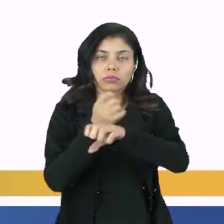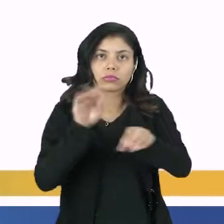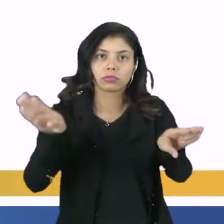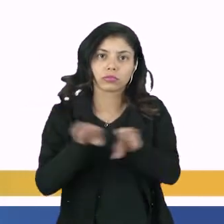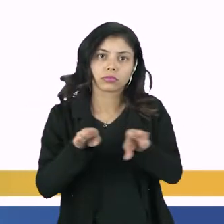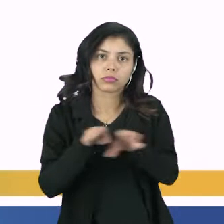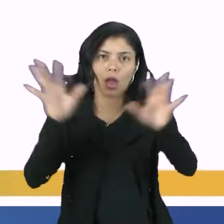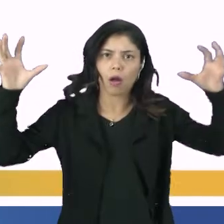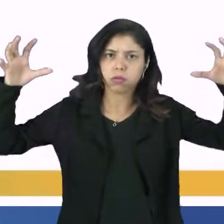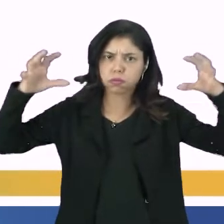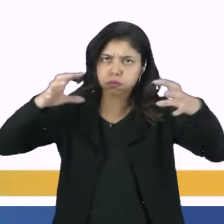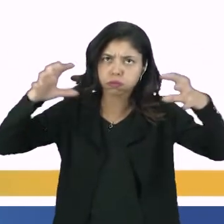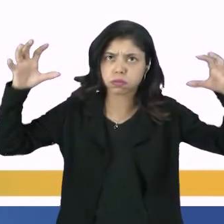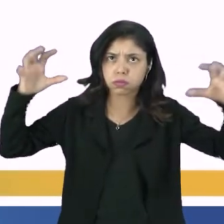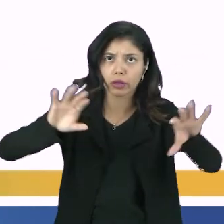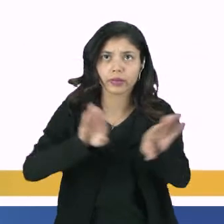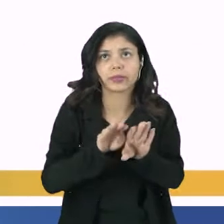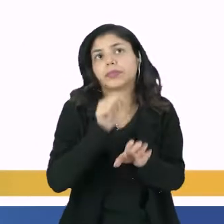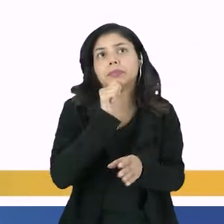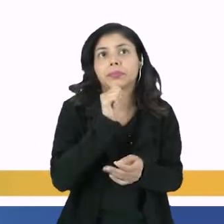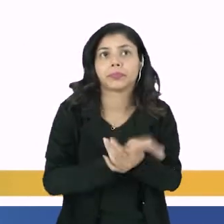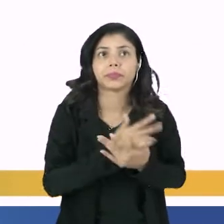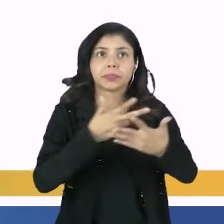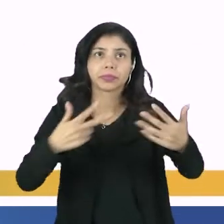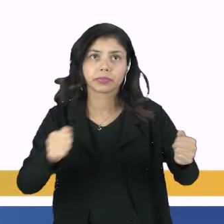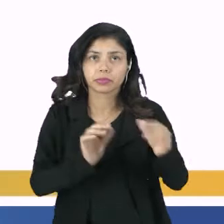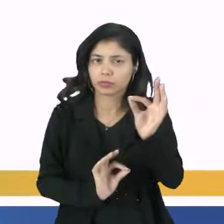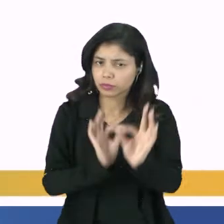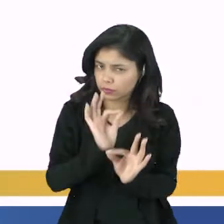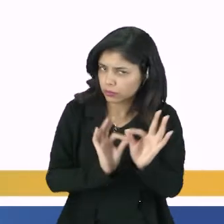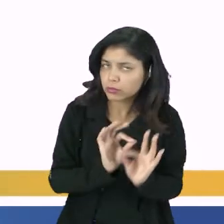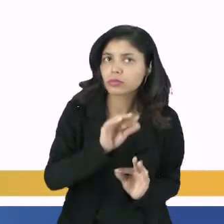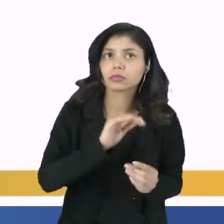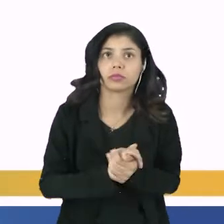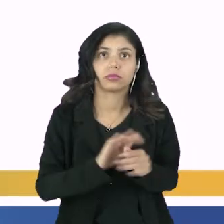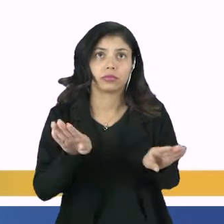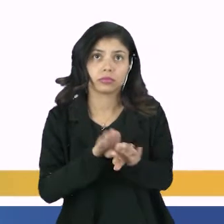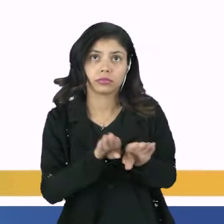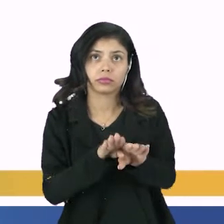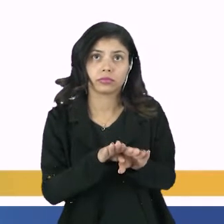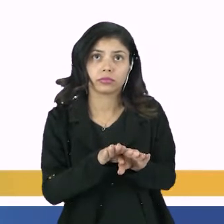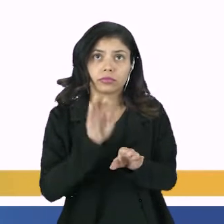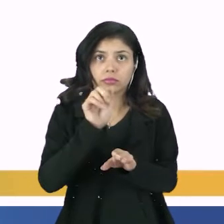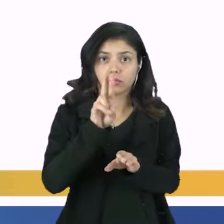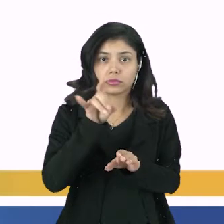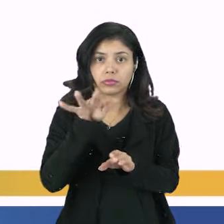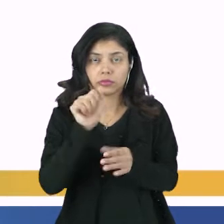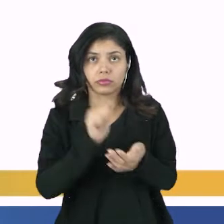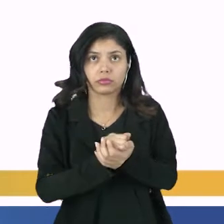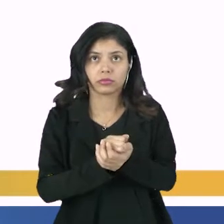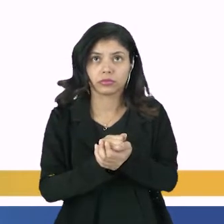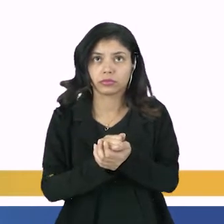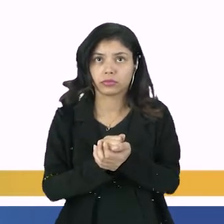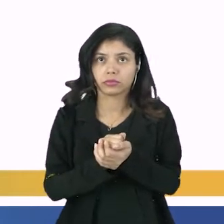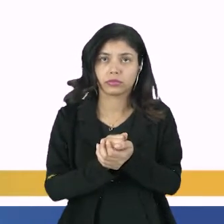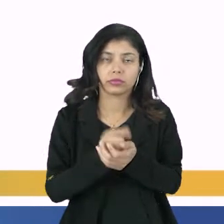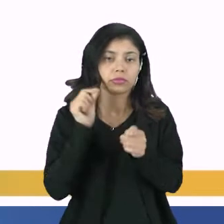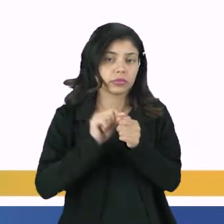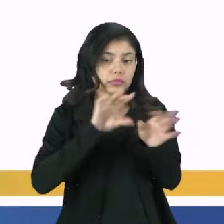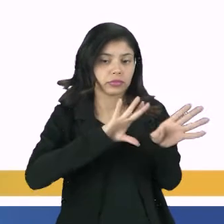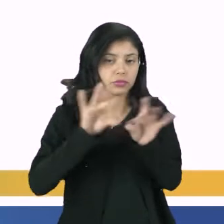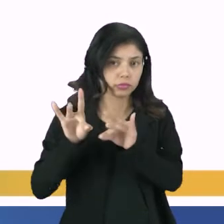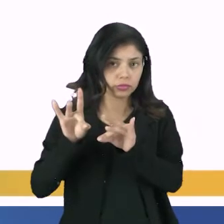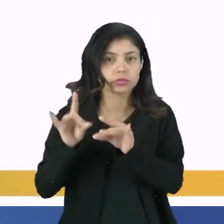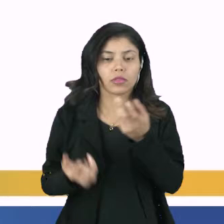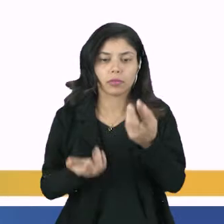de chuva. A produção dos objetos de cerâmica, que era o cozimento da argila, a cerâmica era feita através